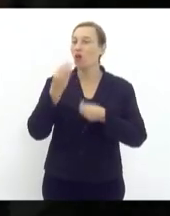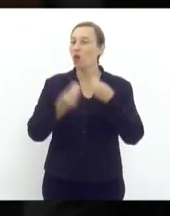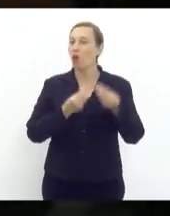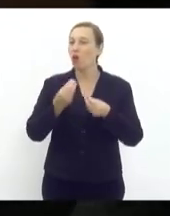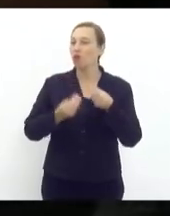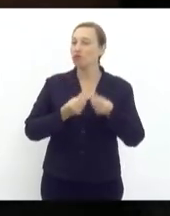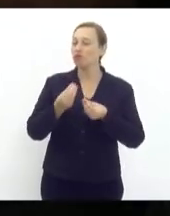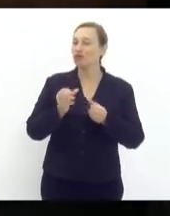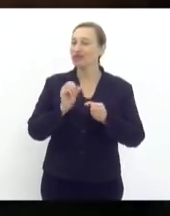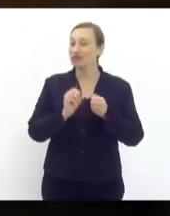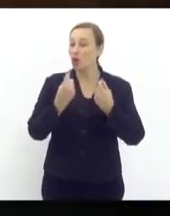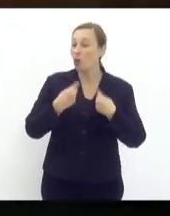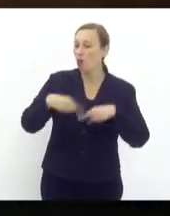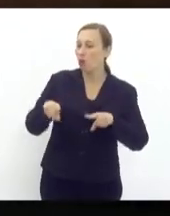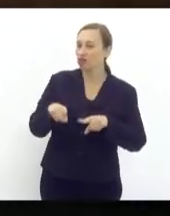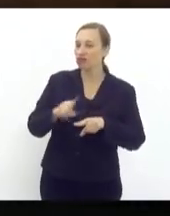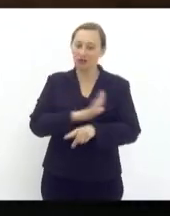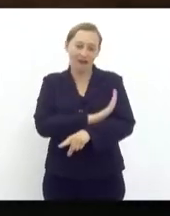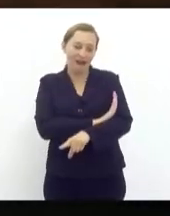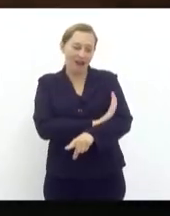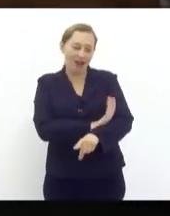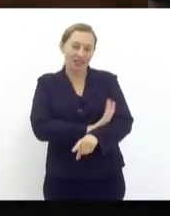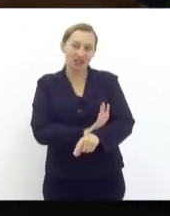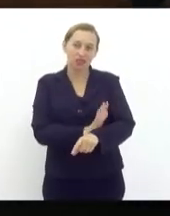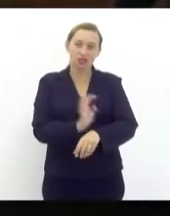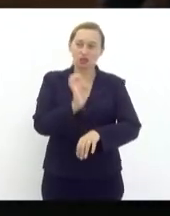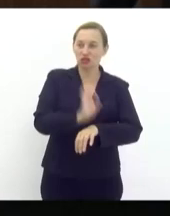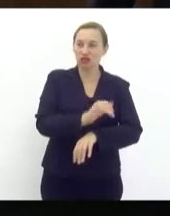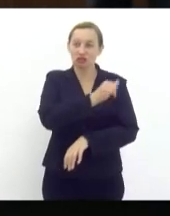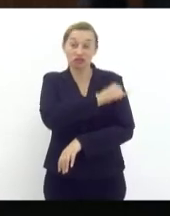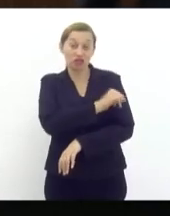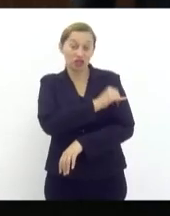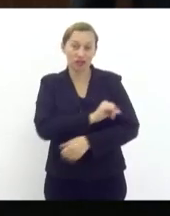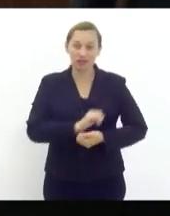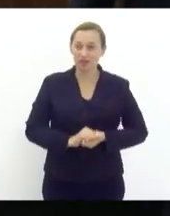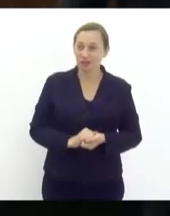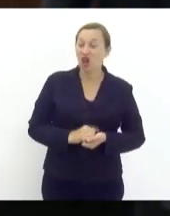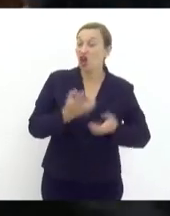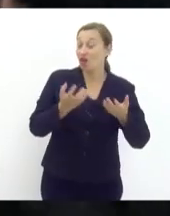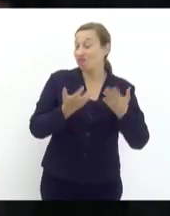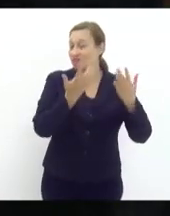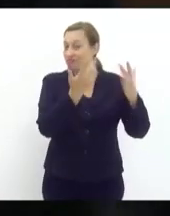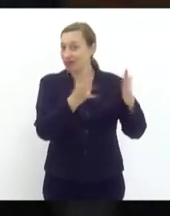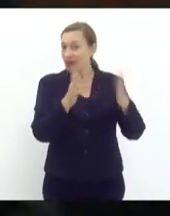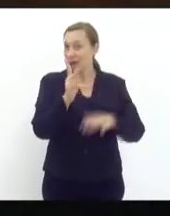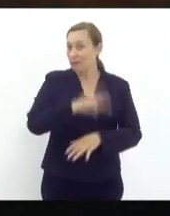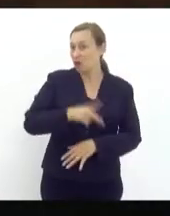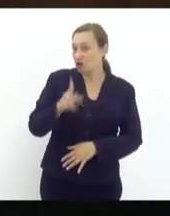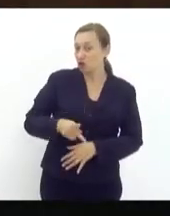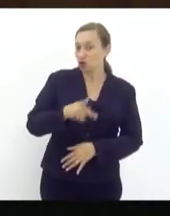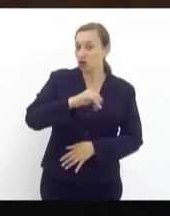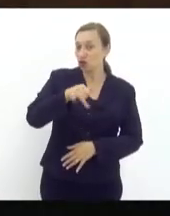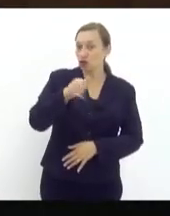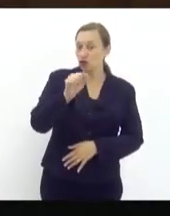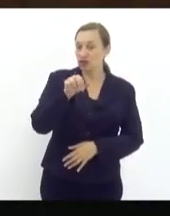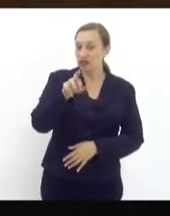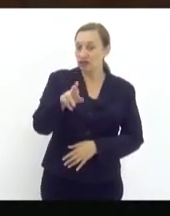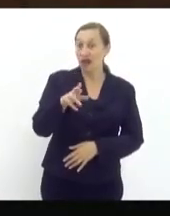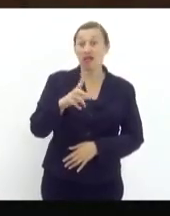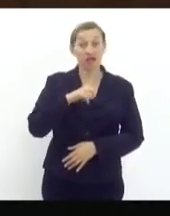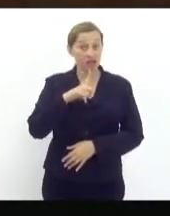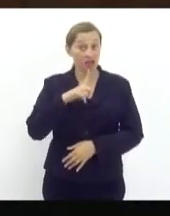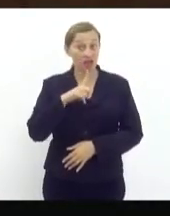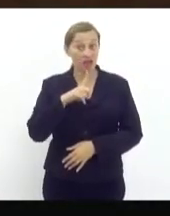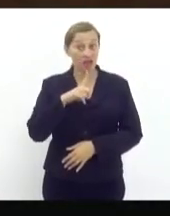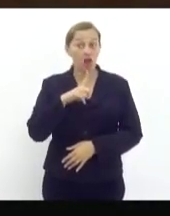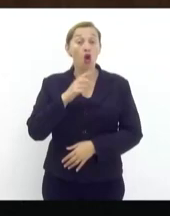para o combate ao racismo no estado do Rio de Janeiro eu quero fazer uma saudação Professor Josemar e tem uma coisa que diz que é